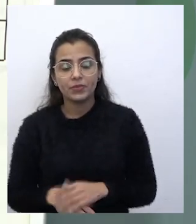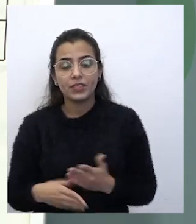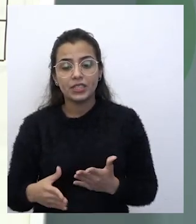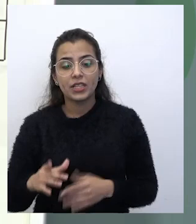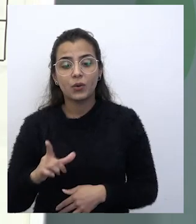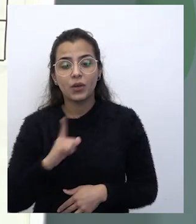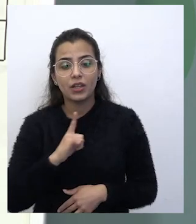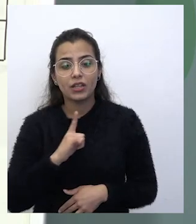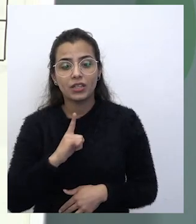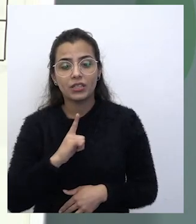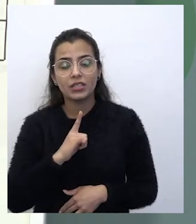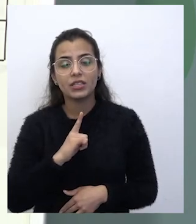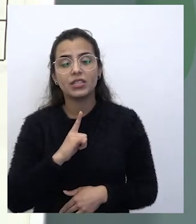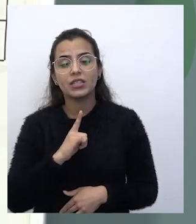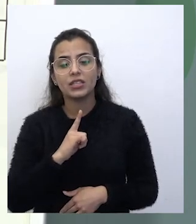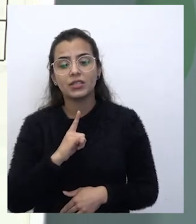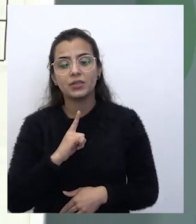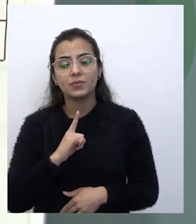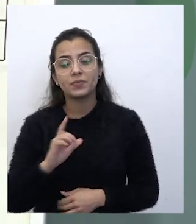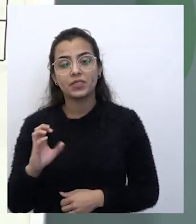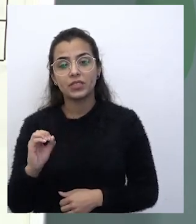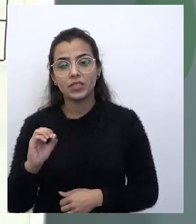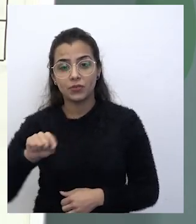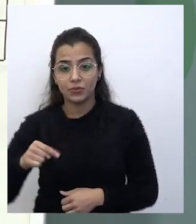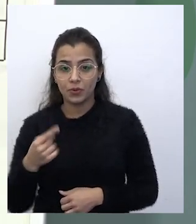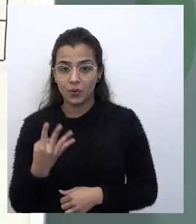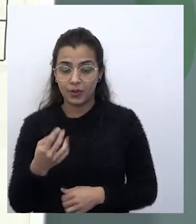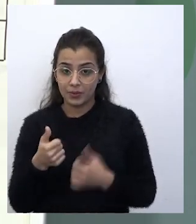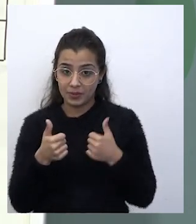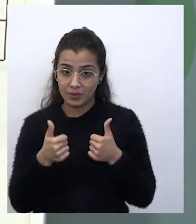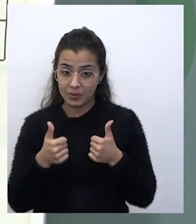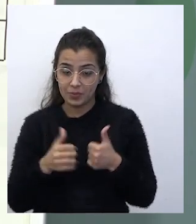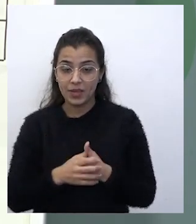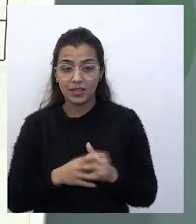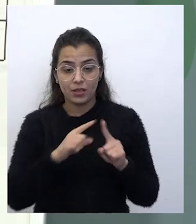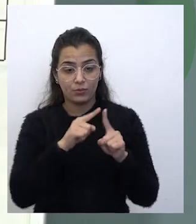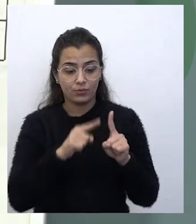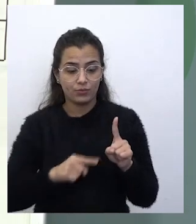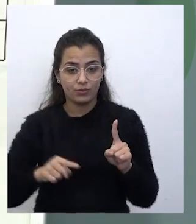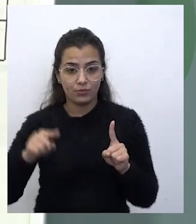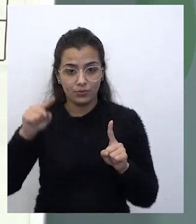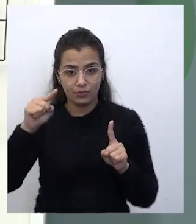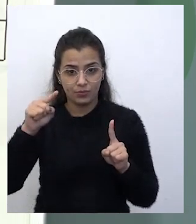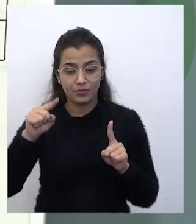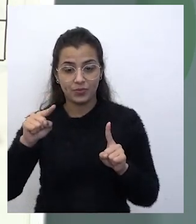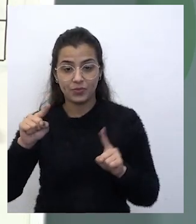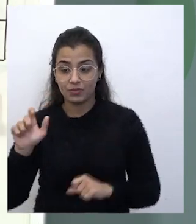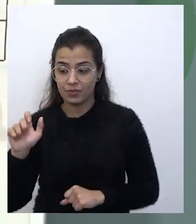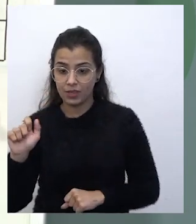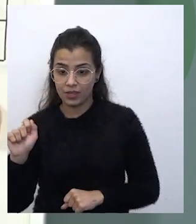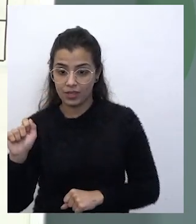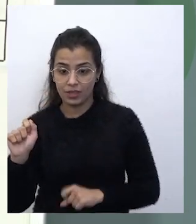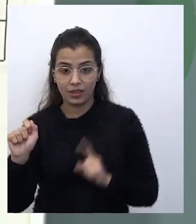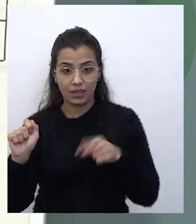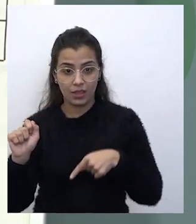X e 4 no Y. 0 e 4. Tudo bem? Concavidade, o valor do A é 1, x quadrado,